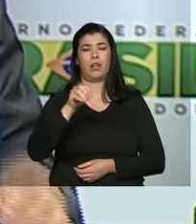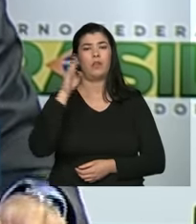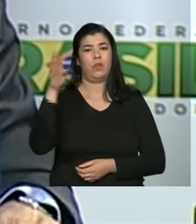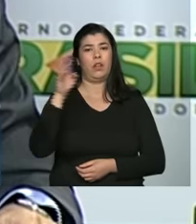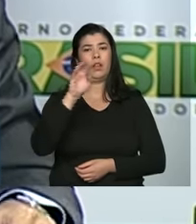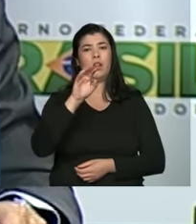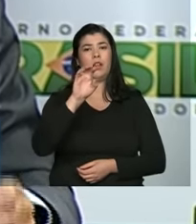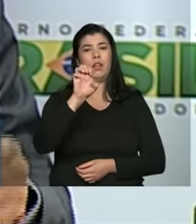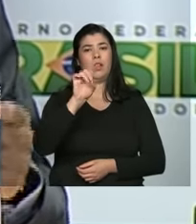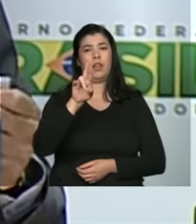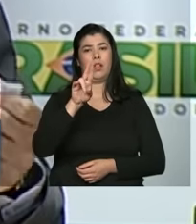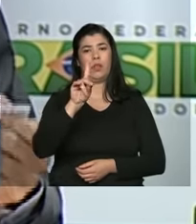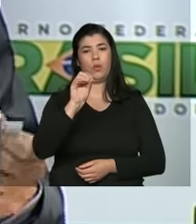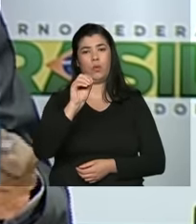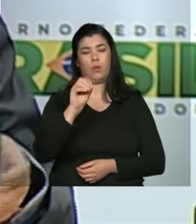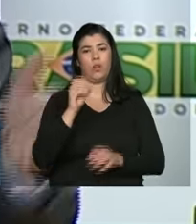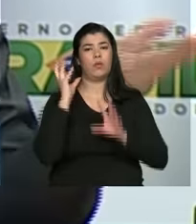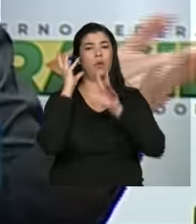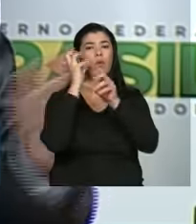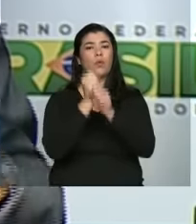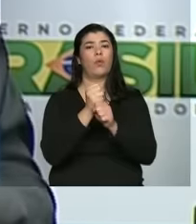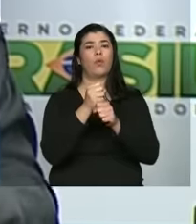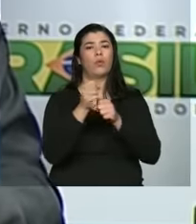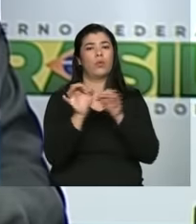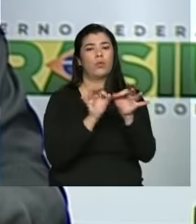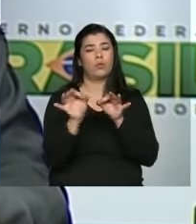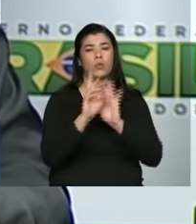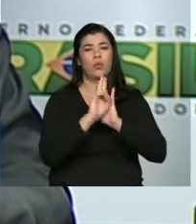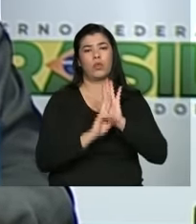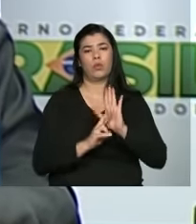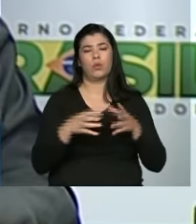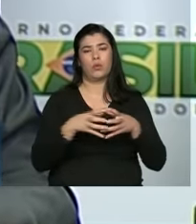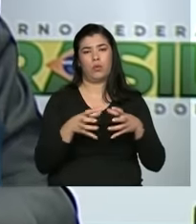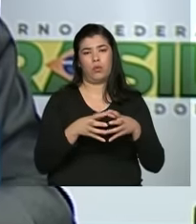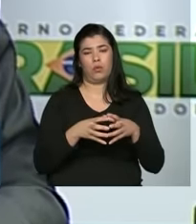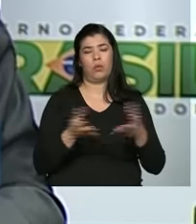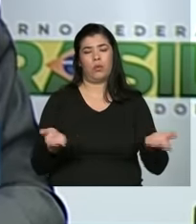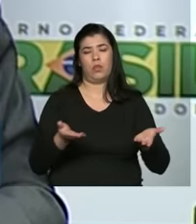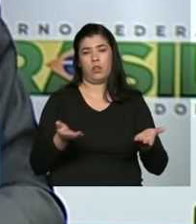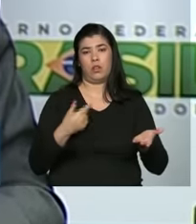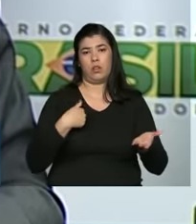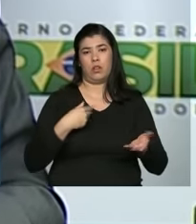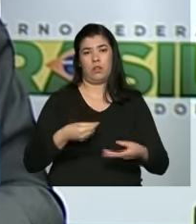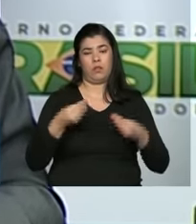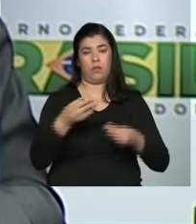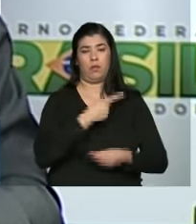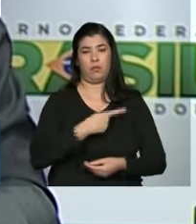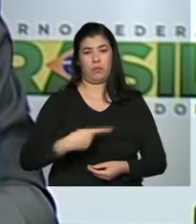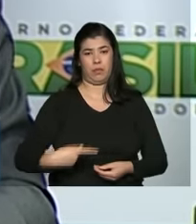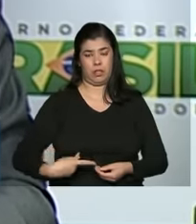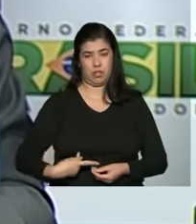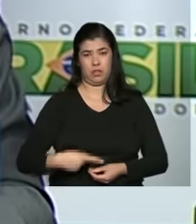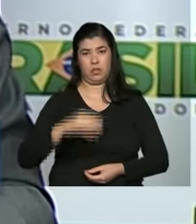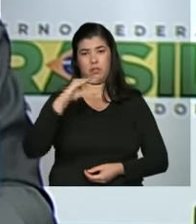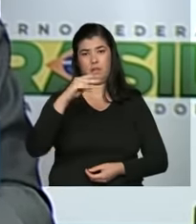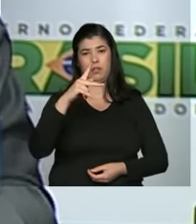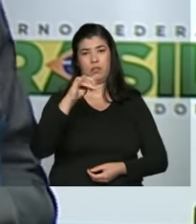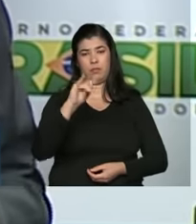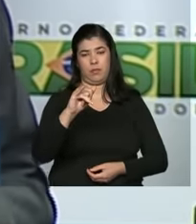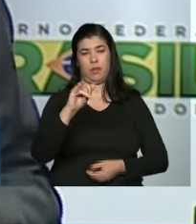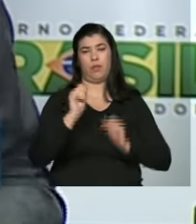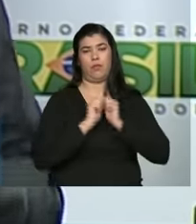senado federal também as conclusões do grupo então estaria agora com o deputado Geraldo Rezende que é o o presidente da CPI na Câmara dos